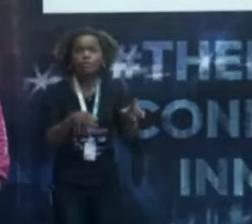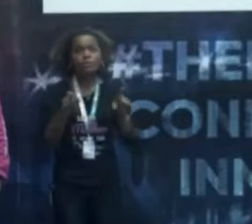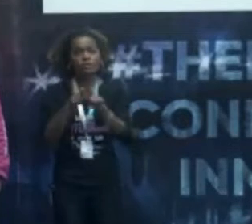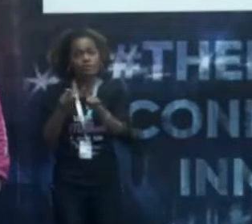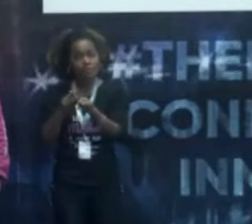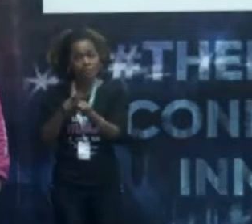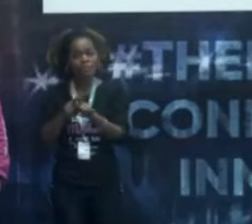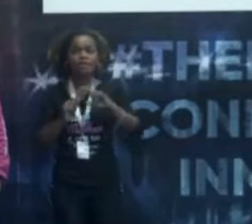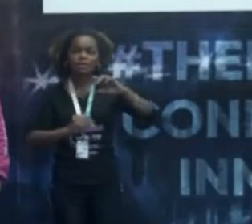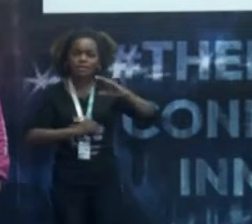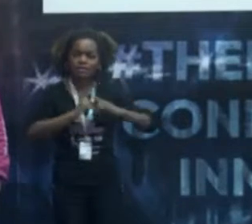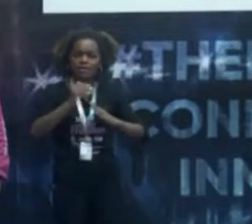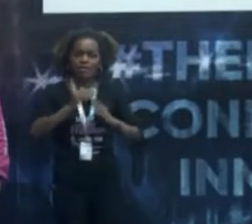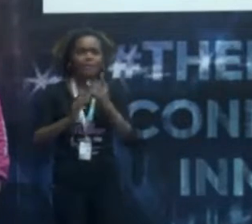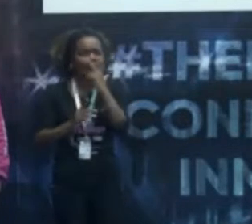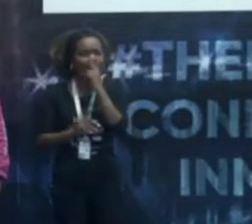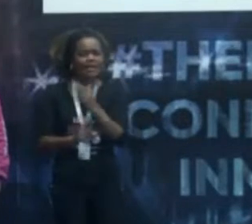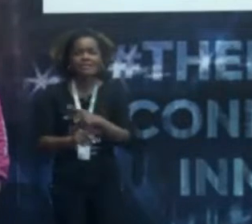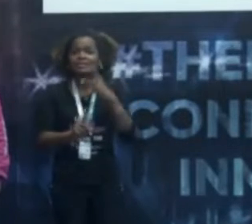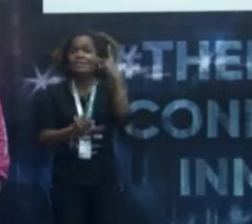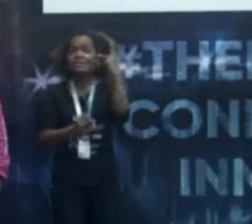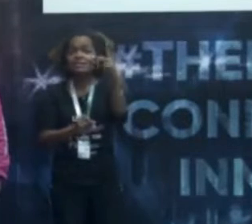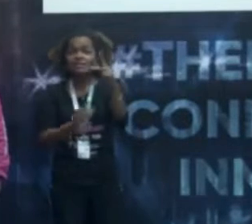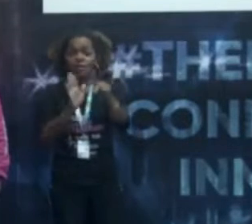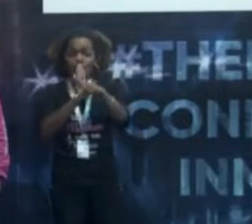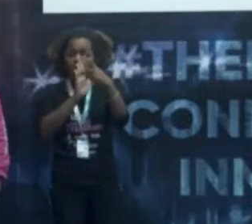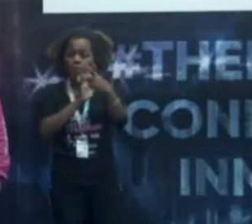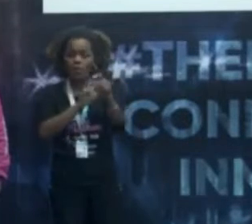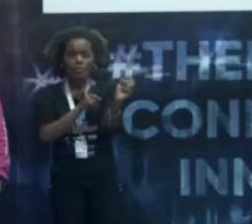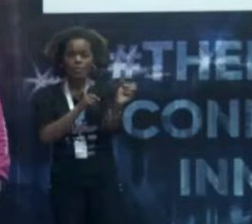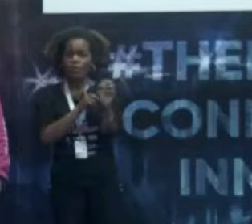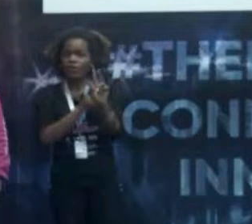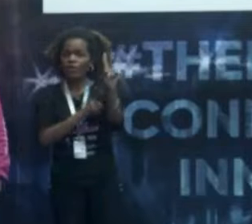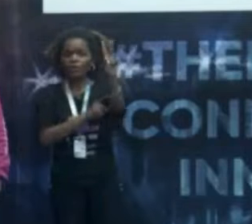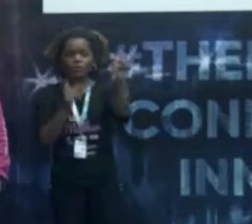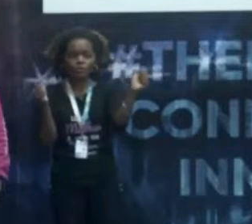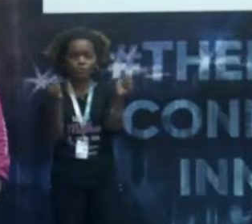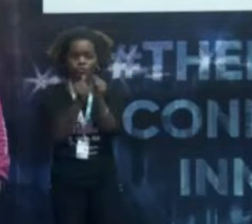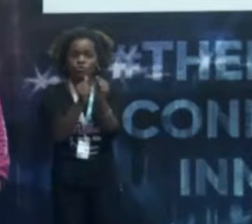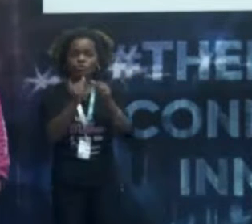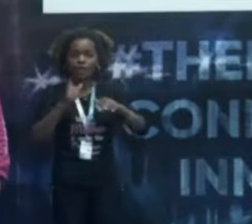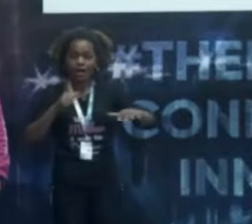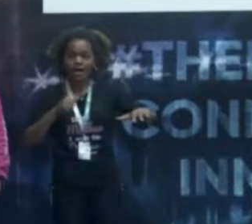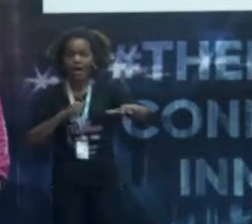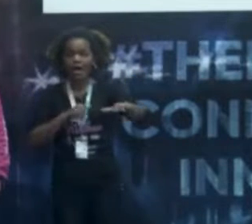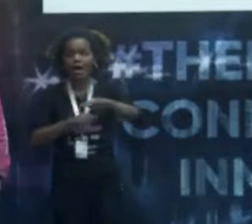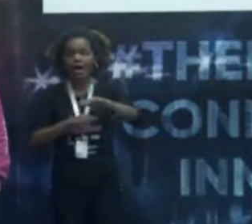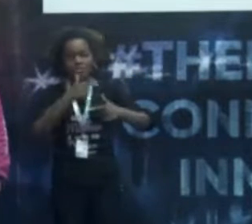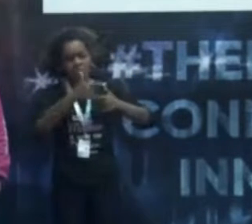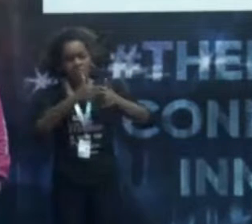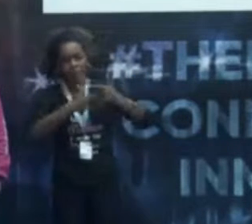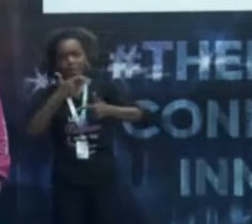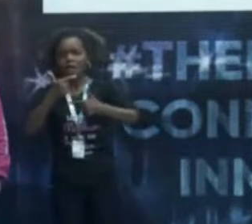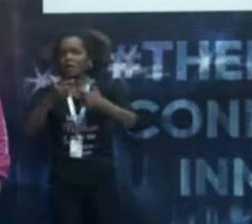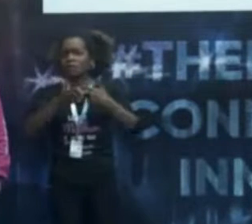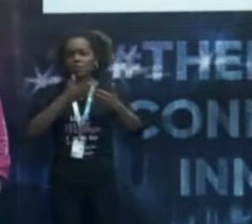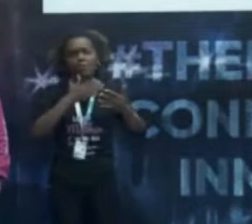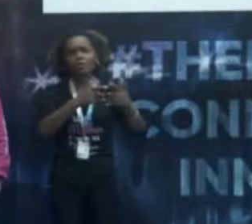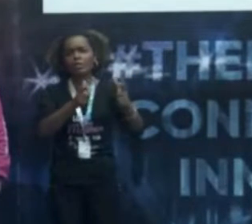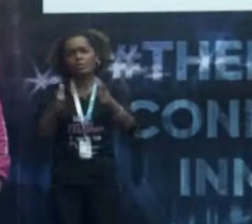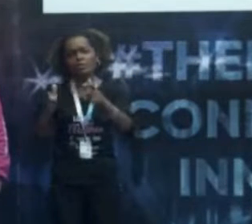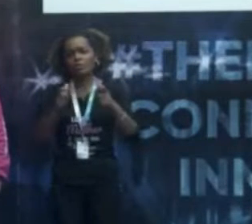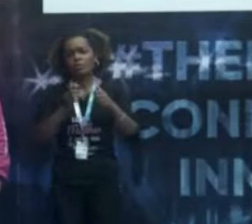tem o seu valor, consegue entregar valor junto aos seus pares, né? Falando de